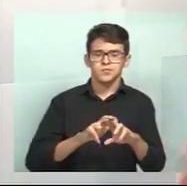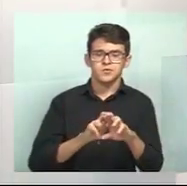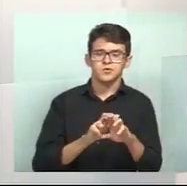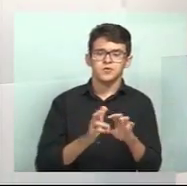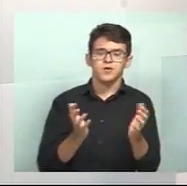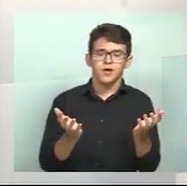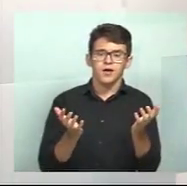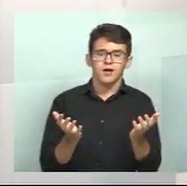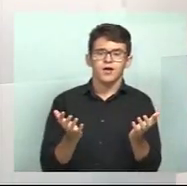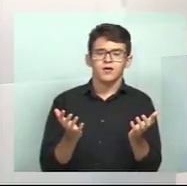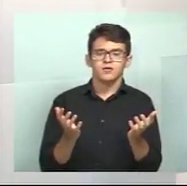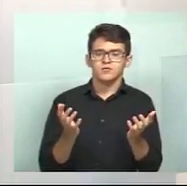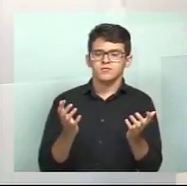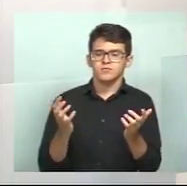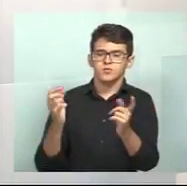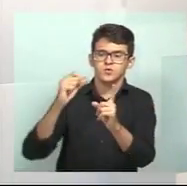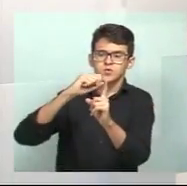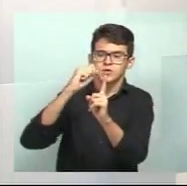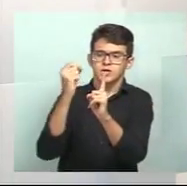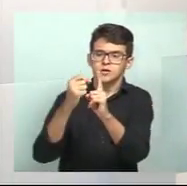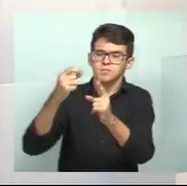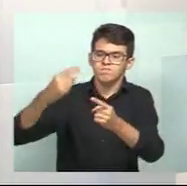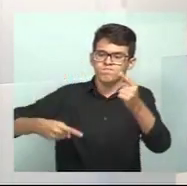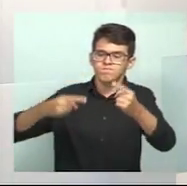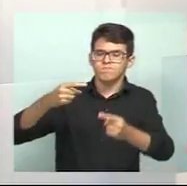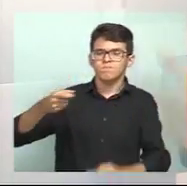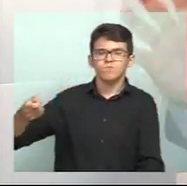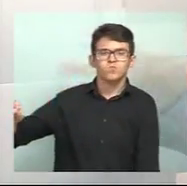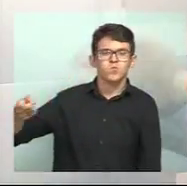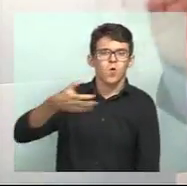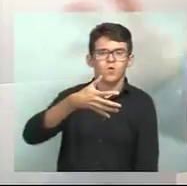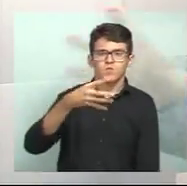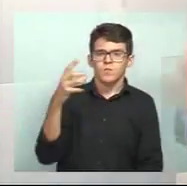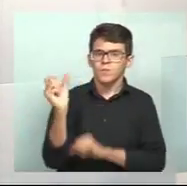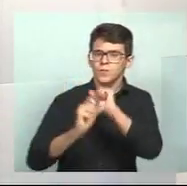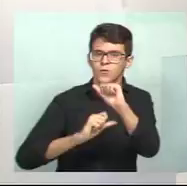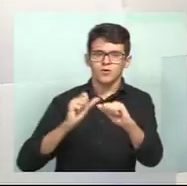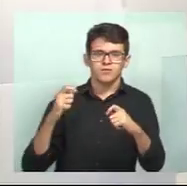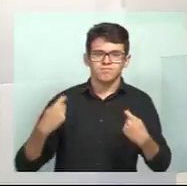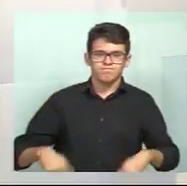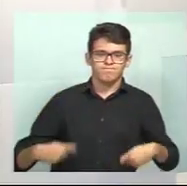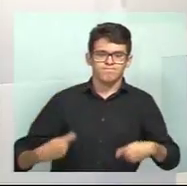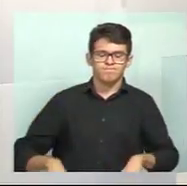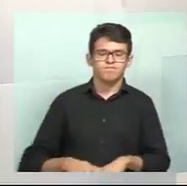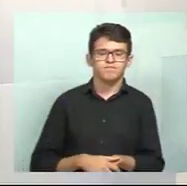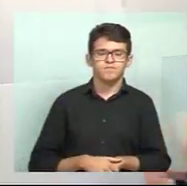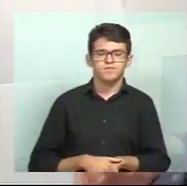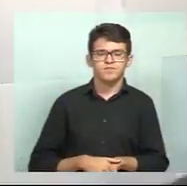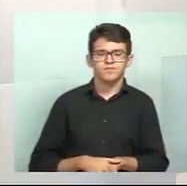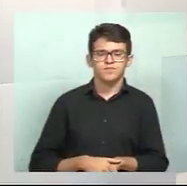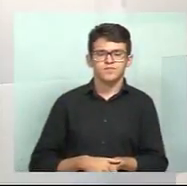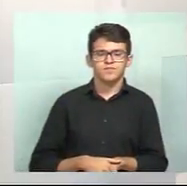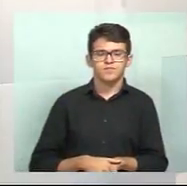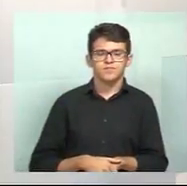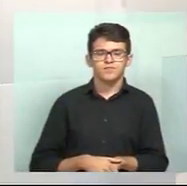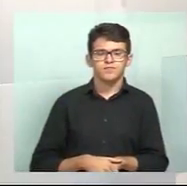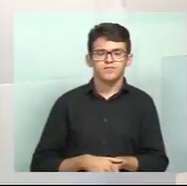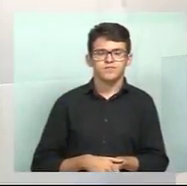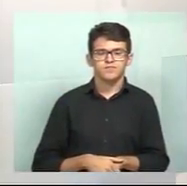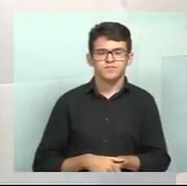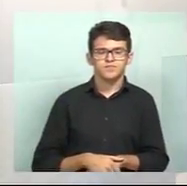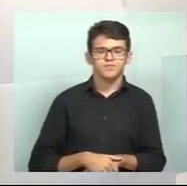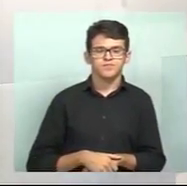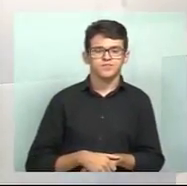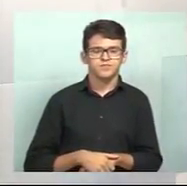institucionalidade social e política, que eu espero que não venha através dos militares. A